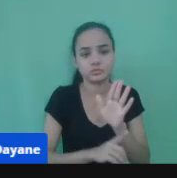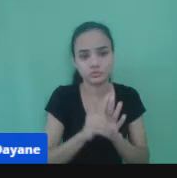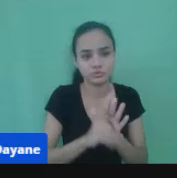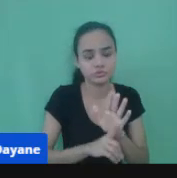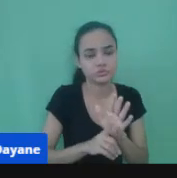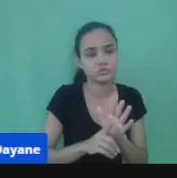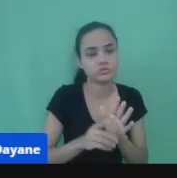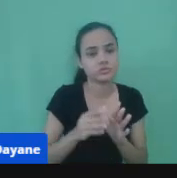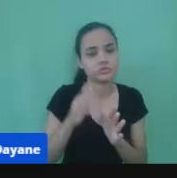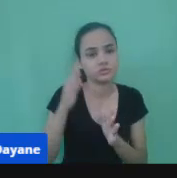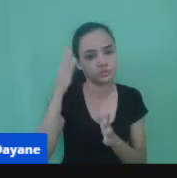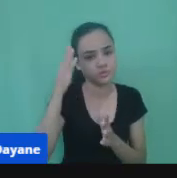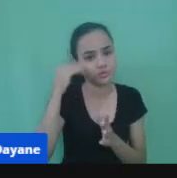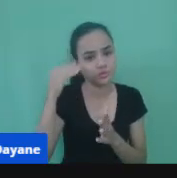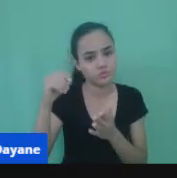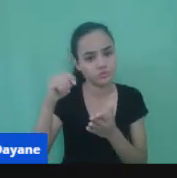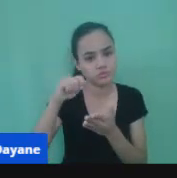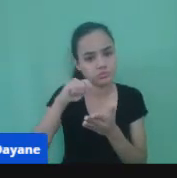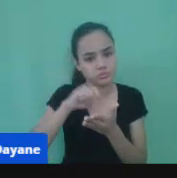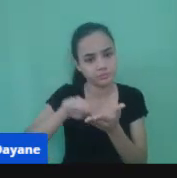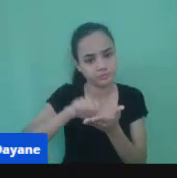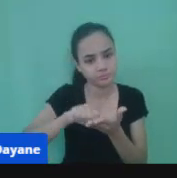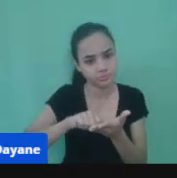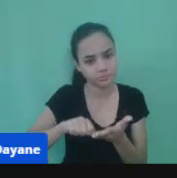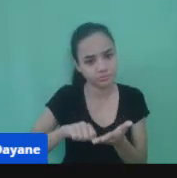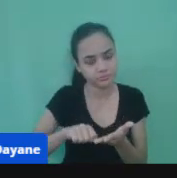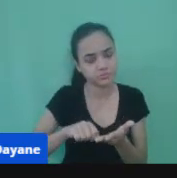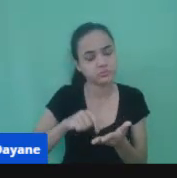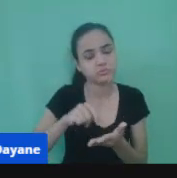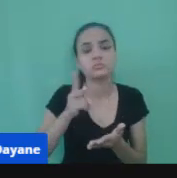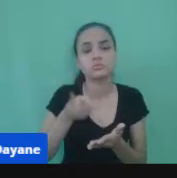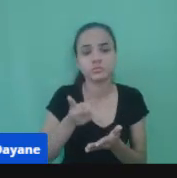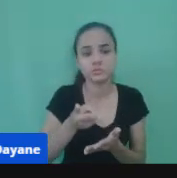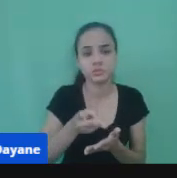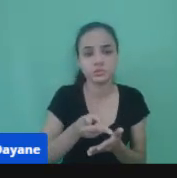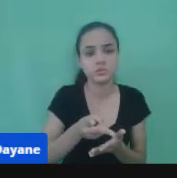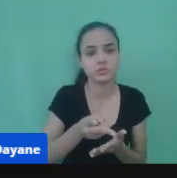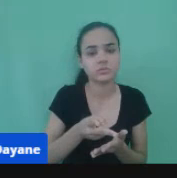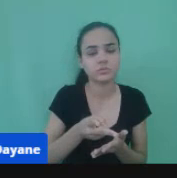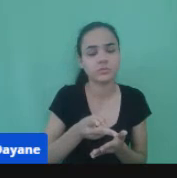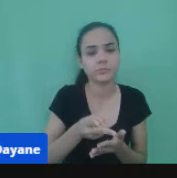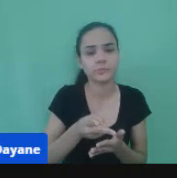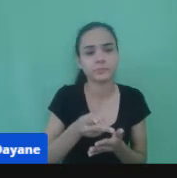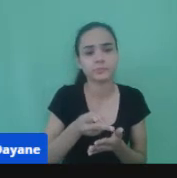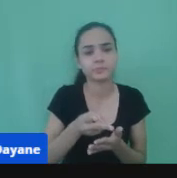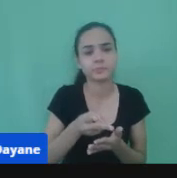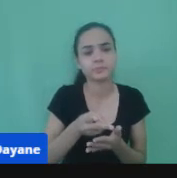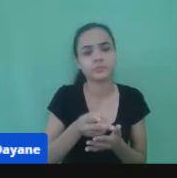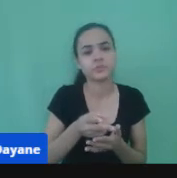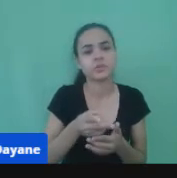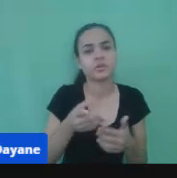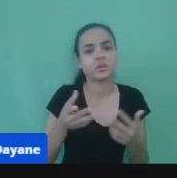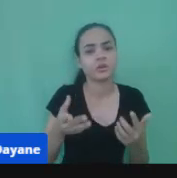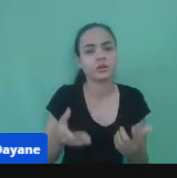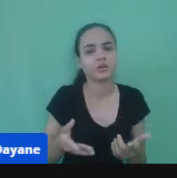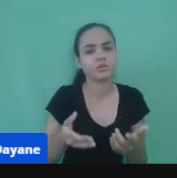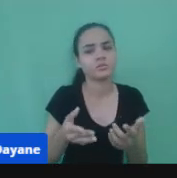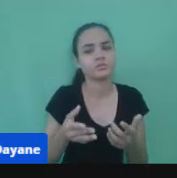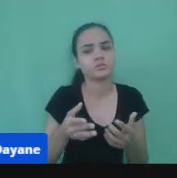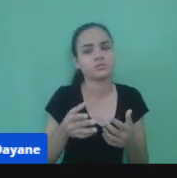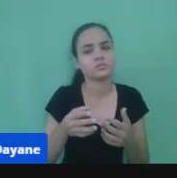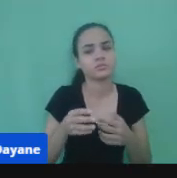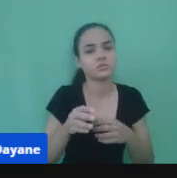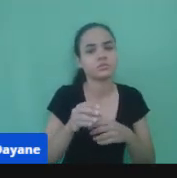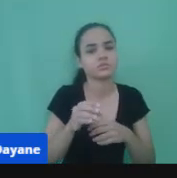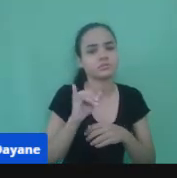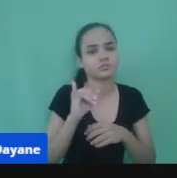e nunca o contrário. Então, a própria Constituição Federal vai prever a função social da